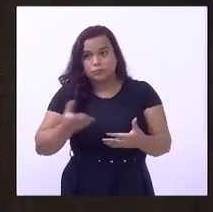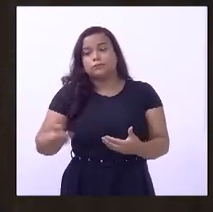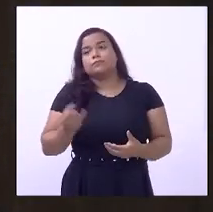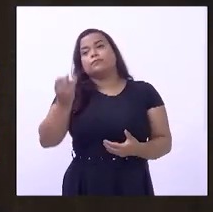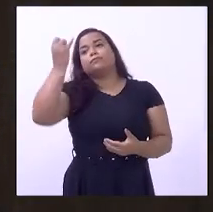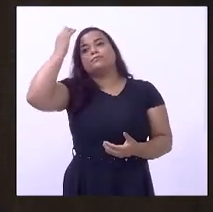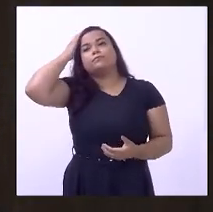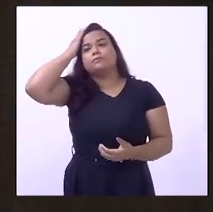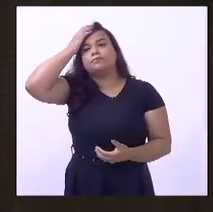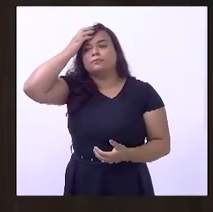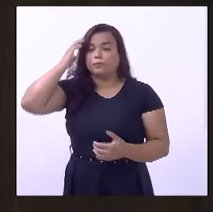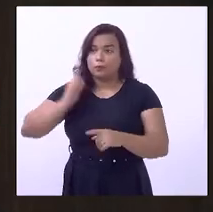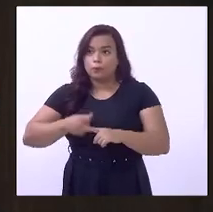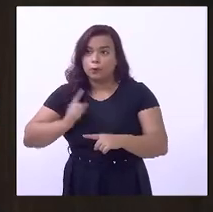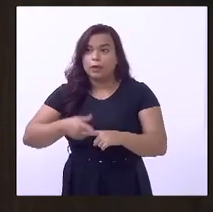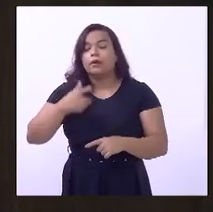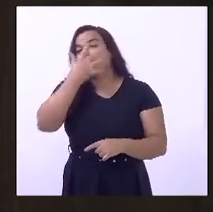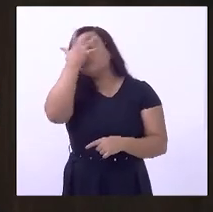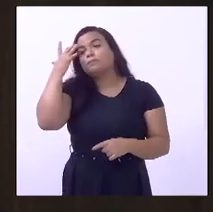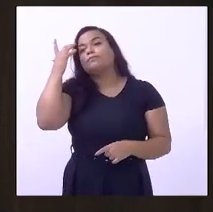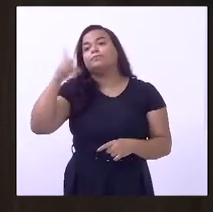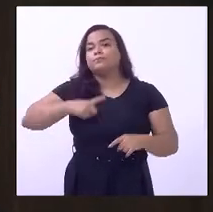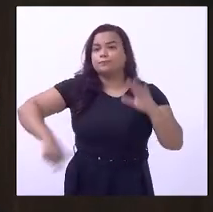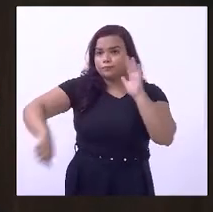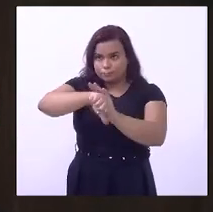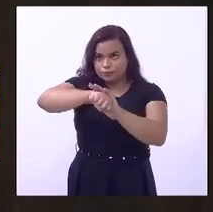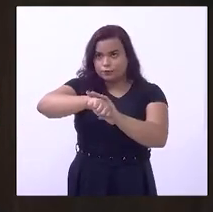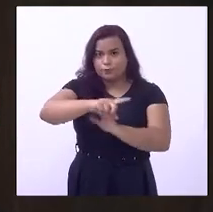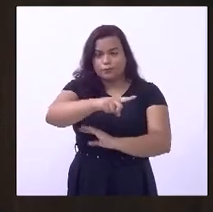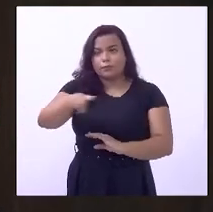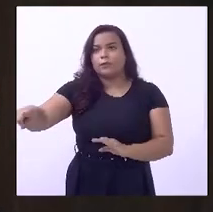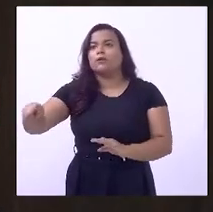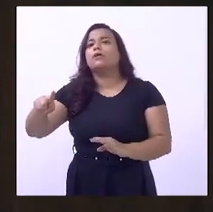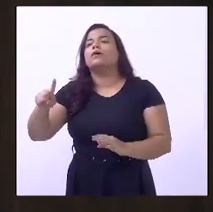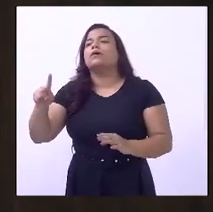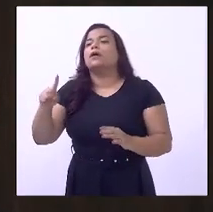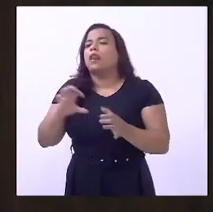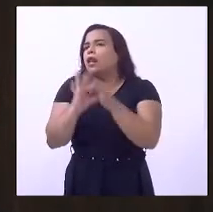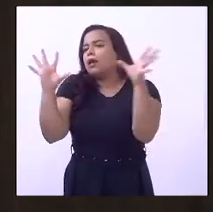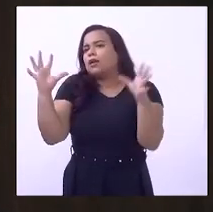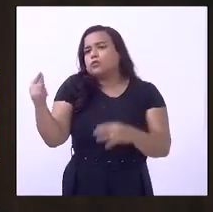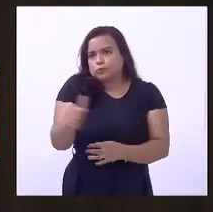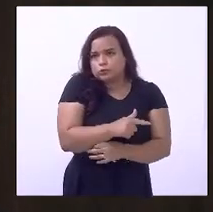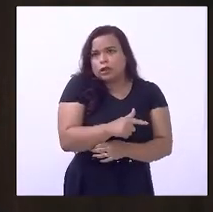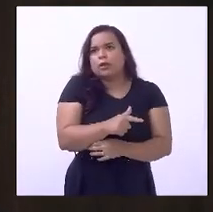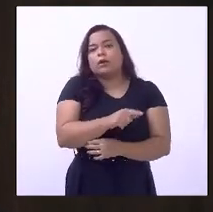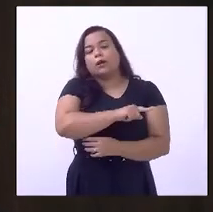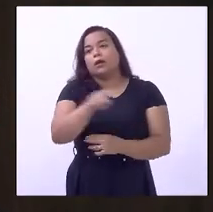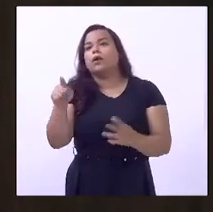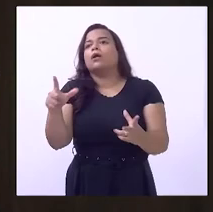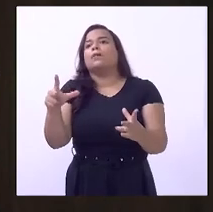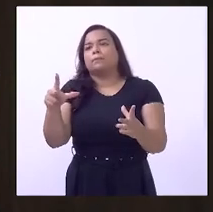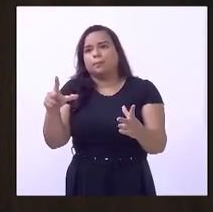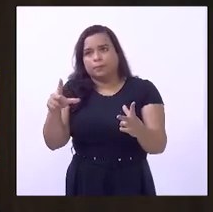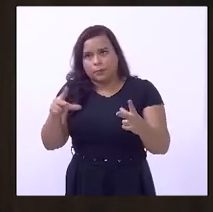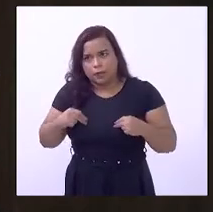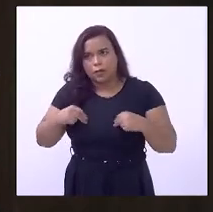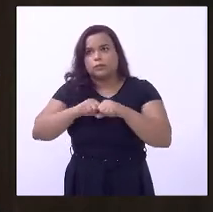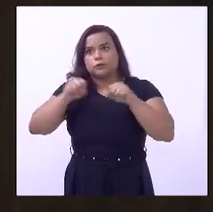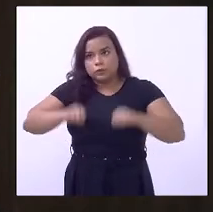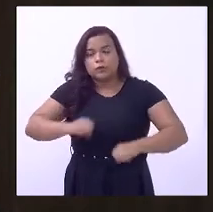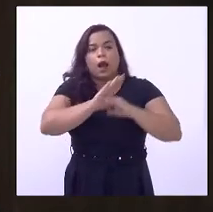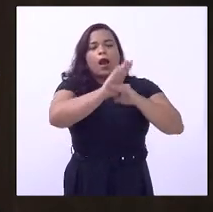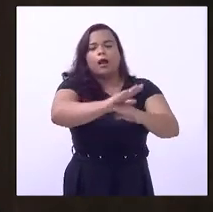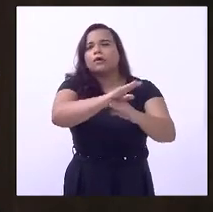fundamental, porque aqueles que cometeram crime e foram privados de sua liberdade merecem um sistema que